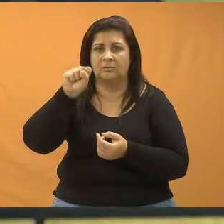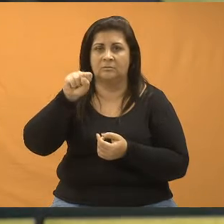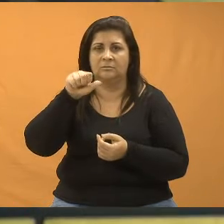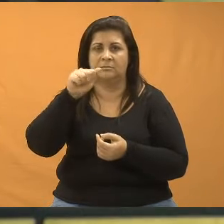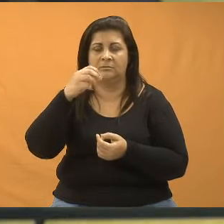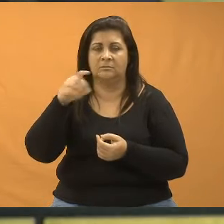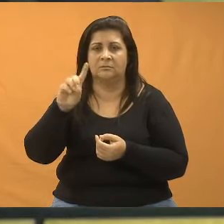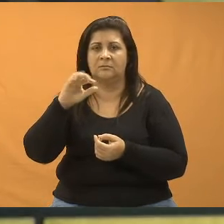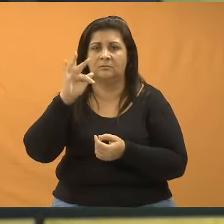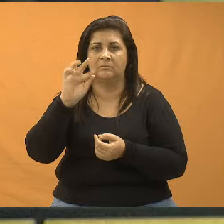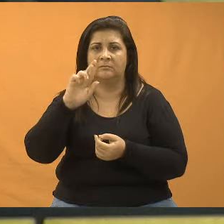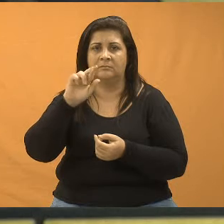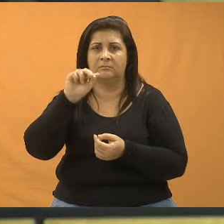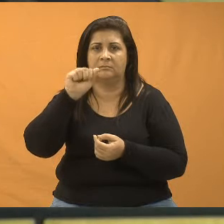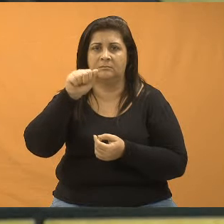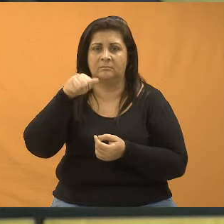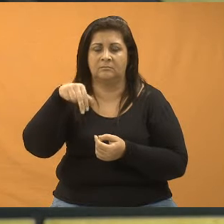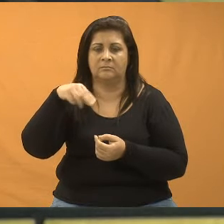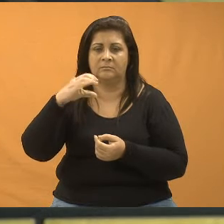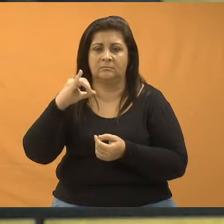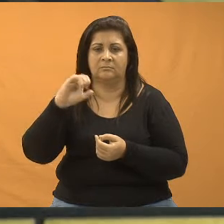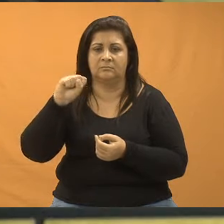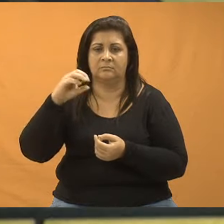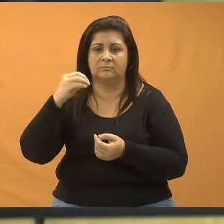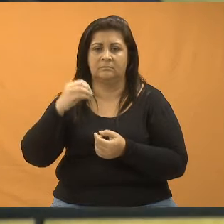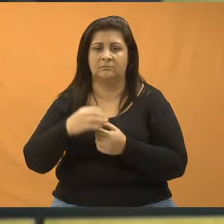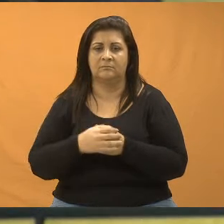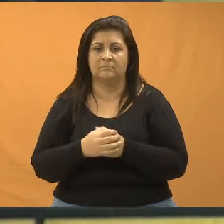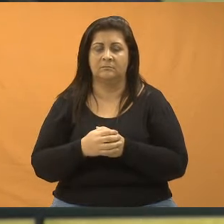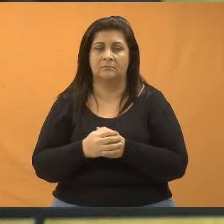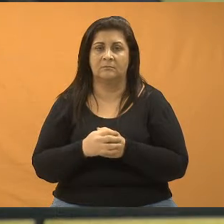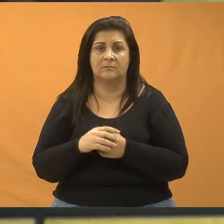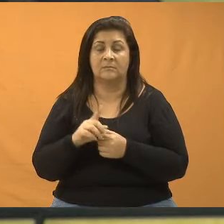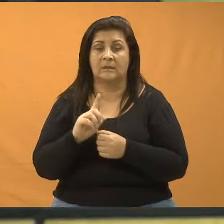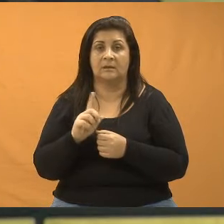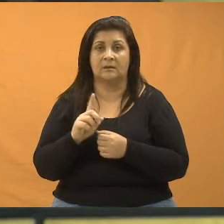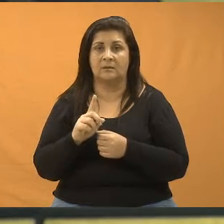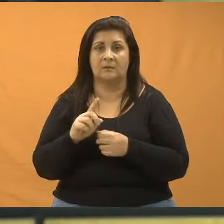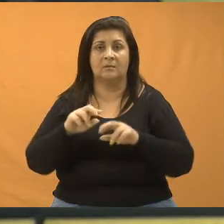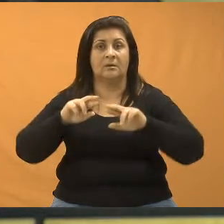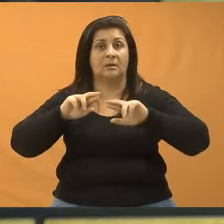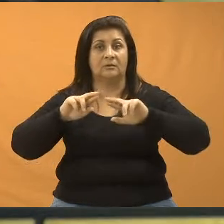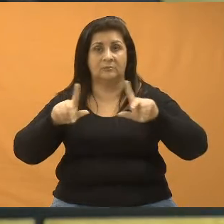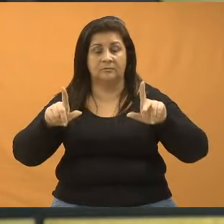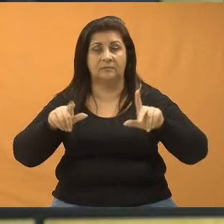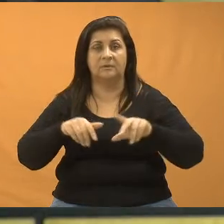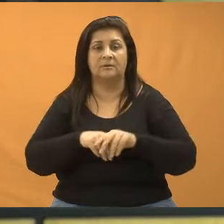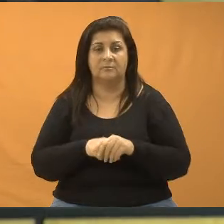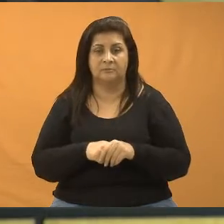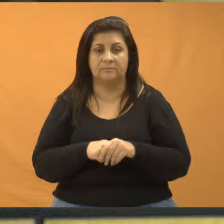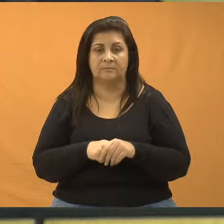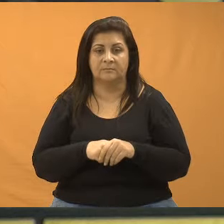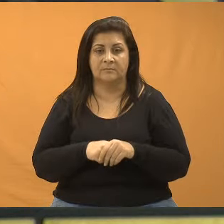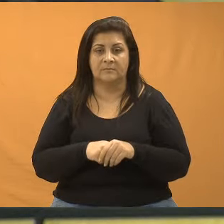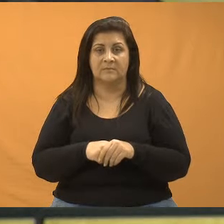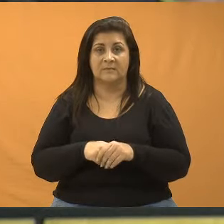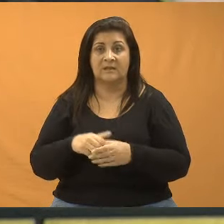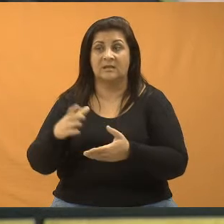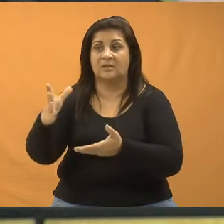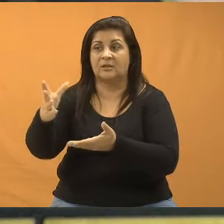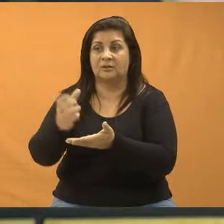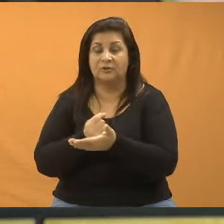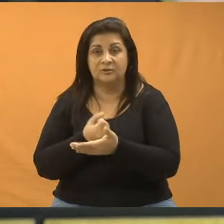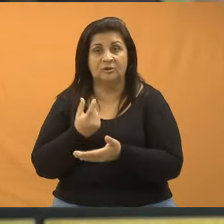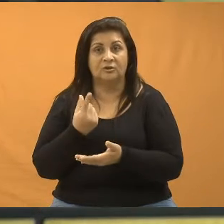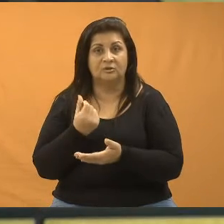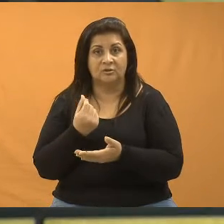mandou dinheiro do SUS para lá e atende convênio. Não, gente, é o contrário. E pode abrir as contas do hospital. Retira dinheiro do que lucra